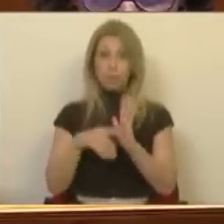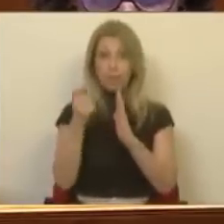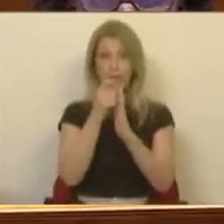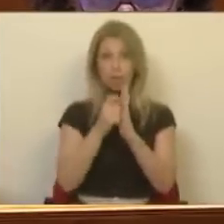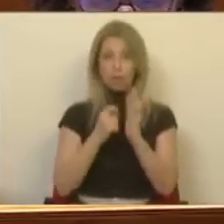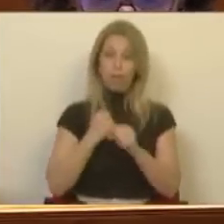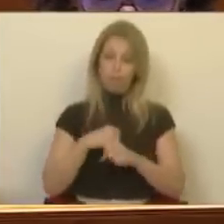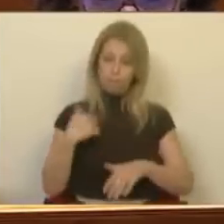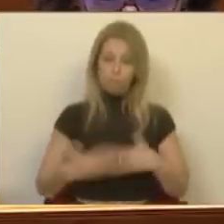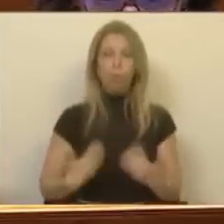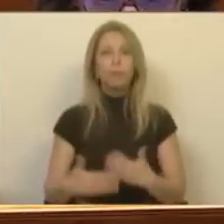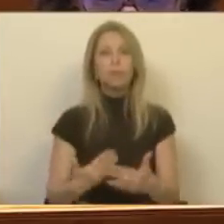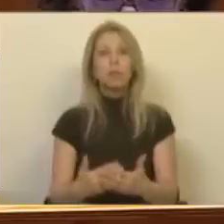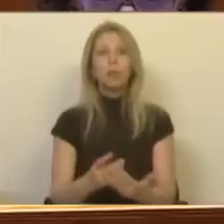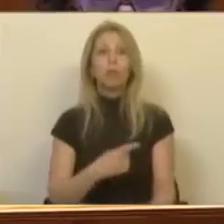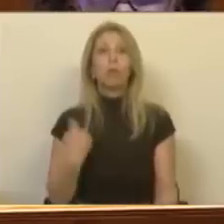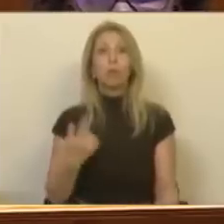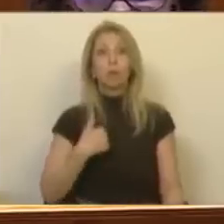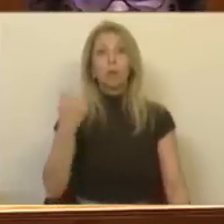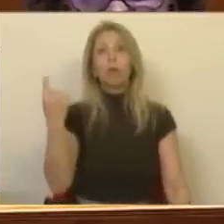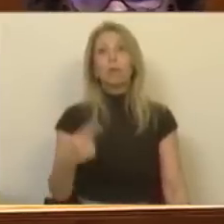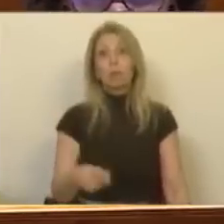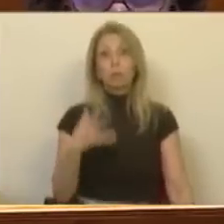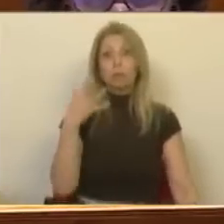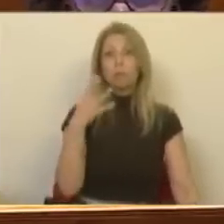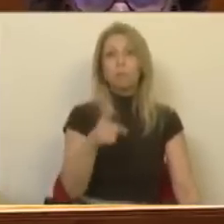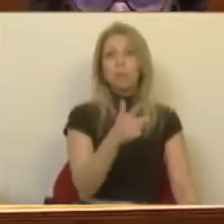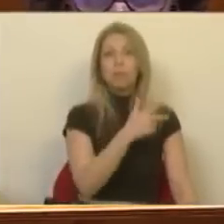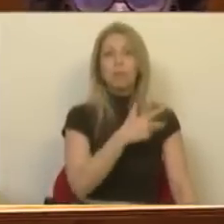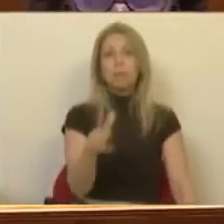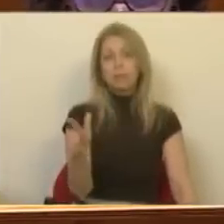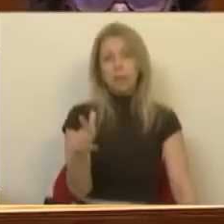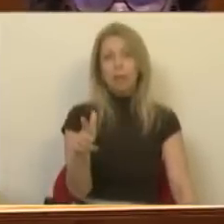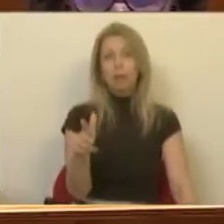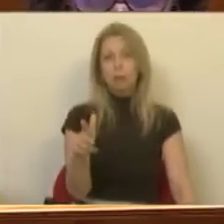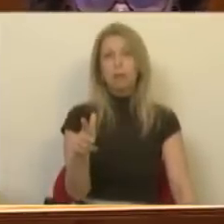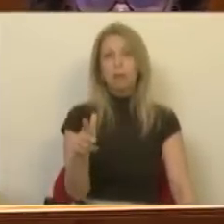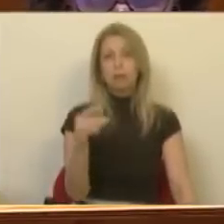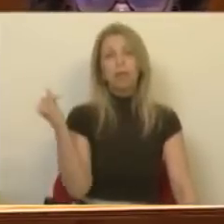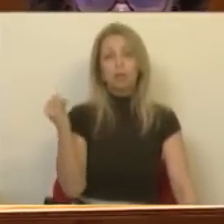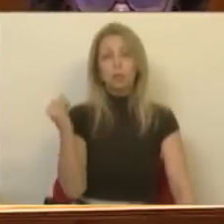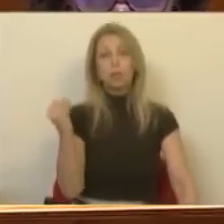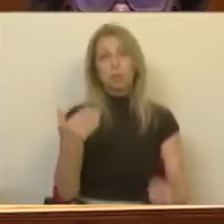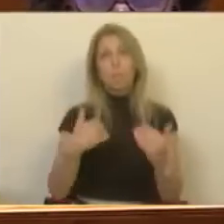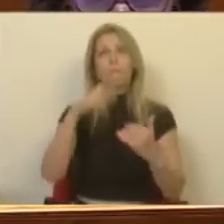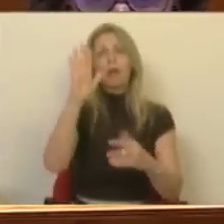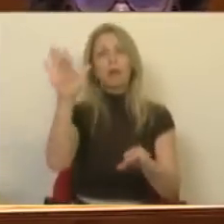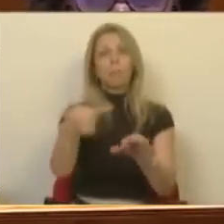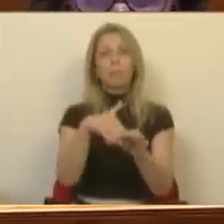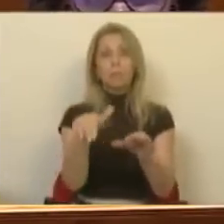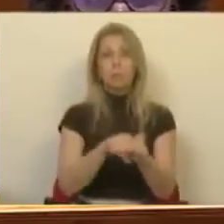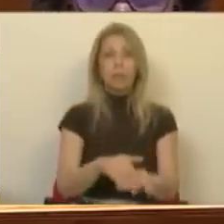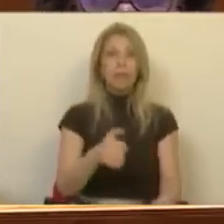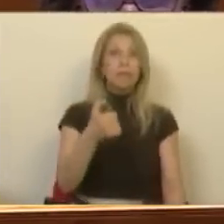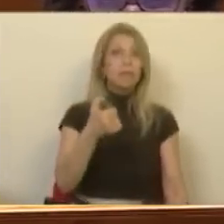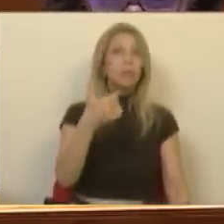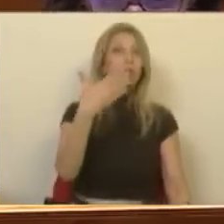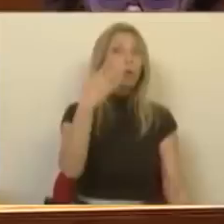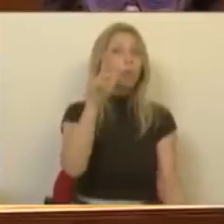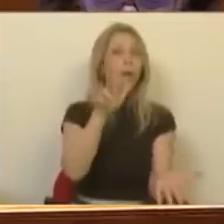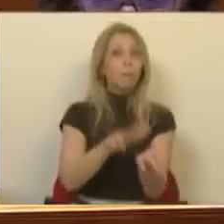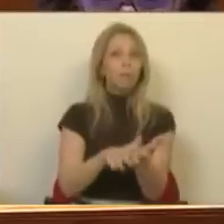mobilizadoras nós temos mais de 1.100 entidades a participar nas 51 que estão